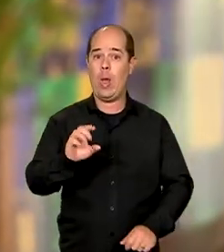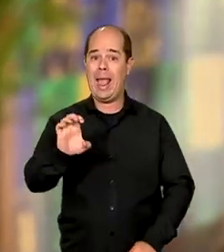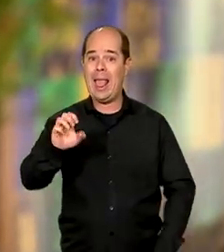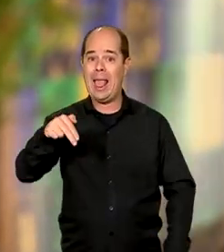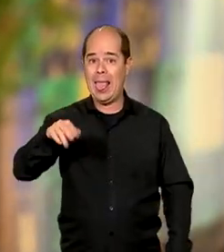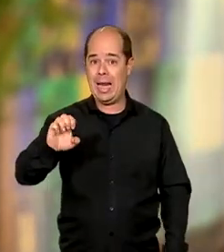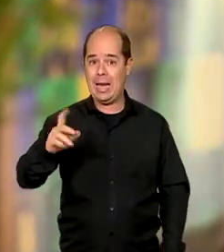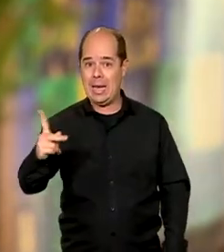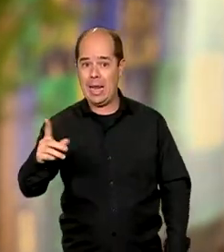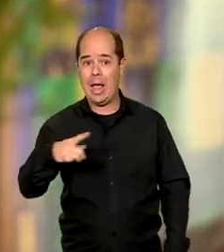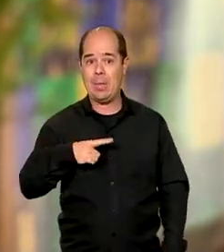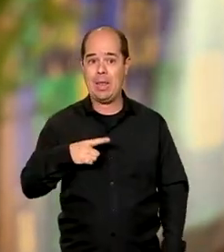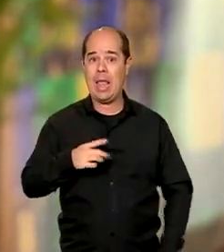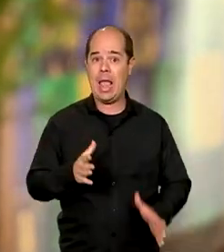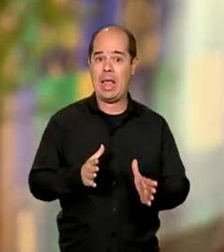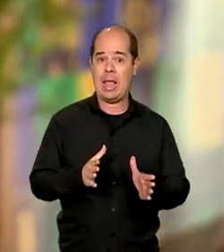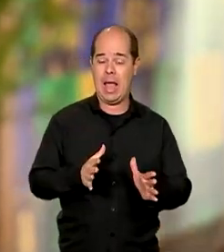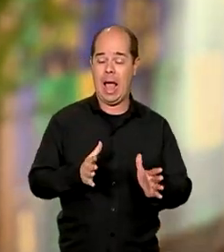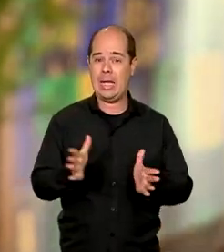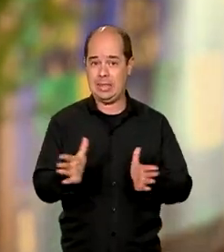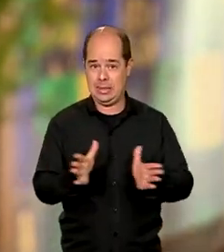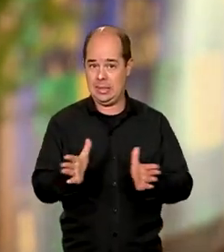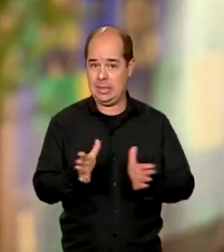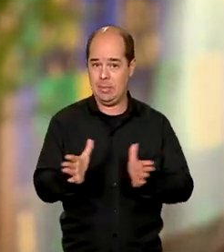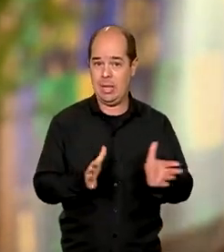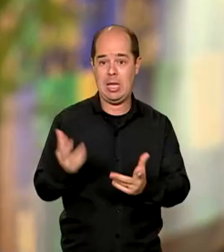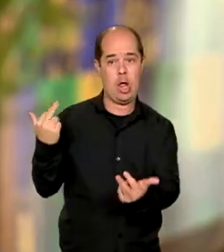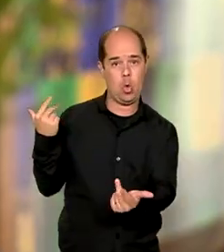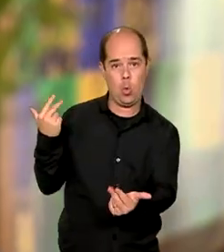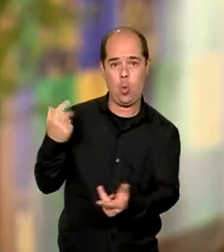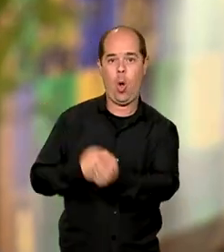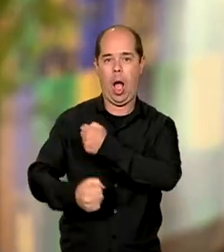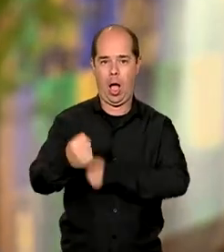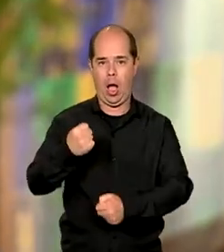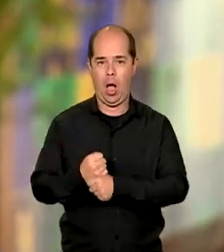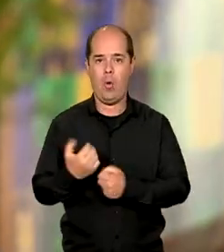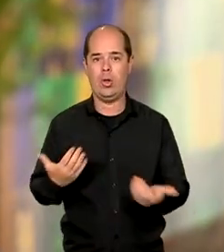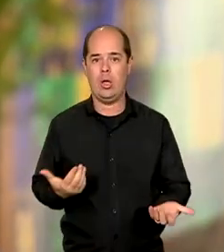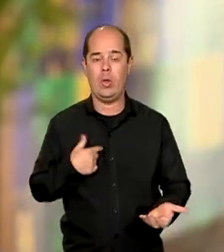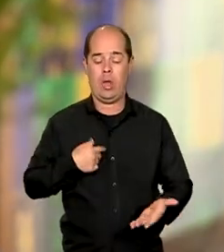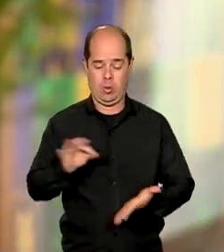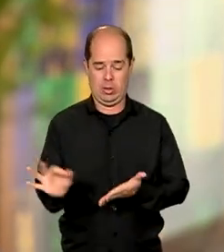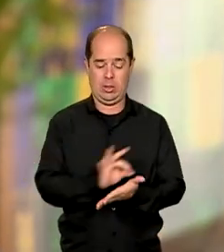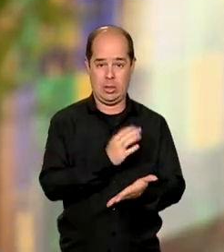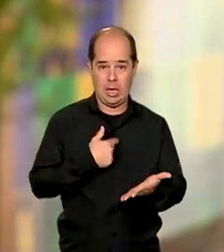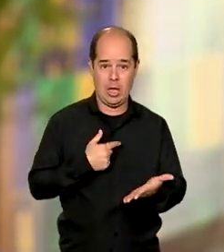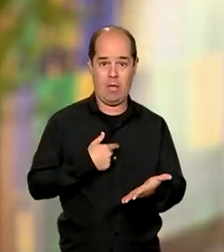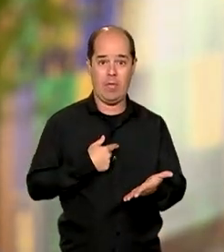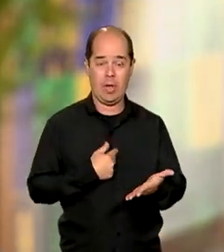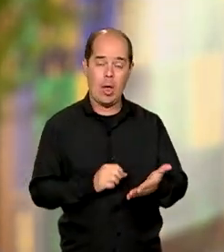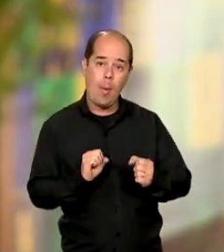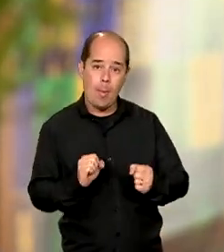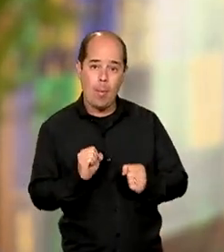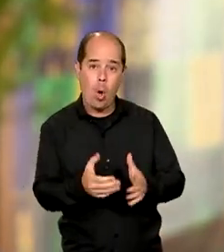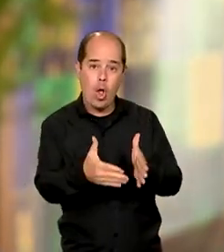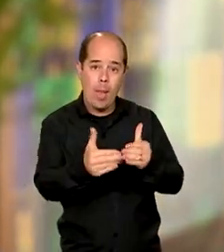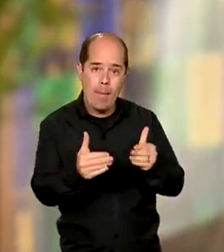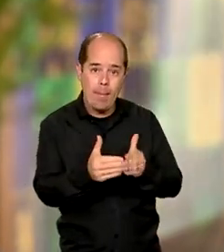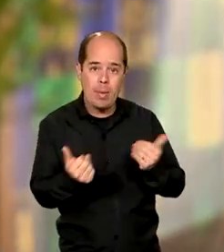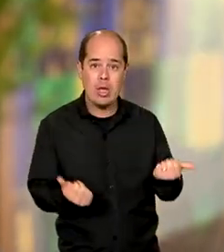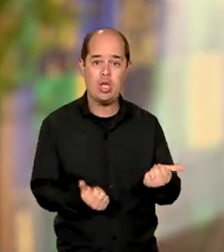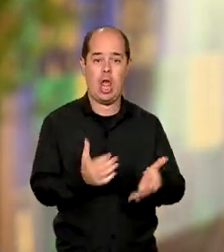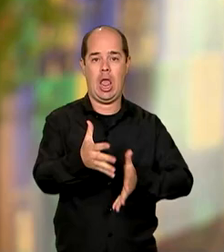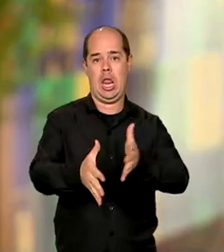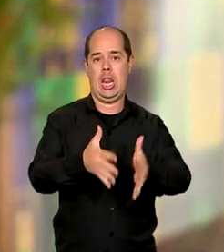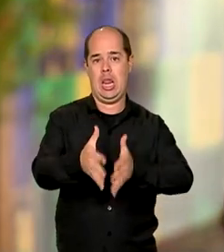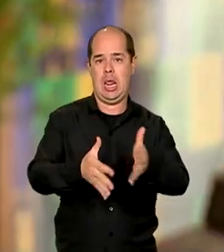recursos de acessibilidade do ano passado. Então, os participantes puderam solicitar no ato da inscrição a prova ampliada, uma videoprova em Libras, um